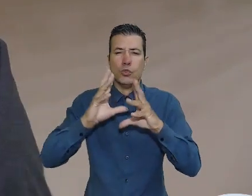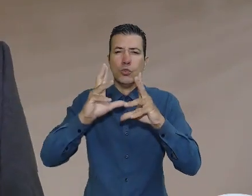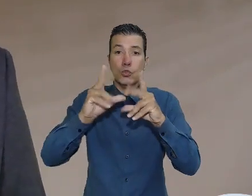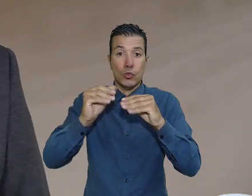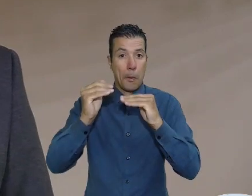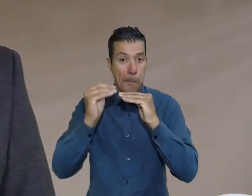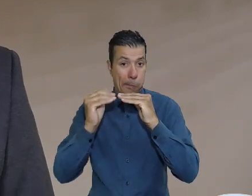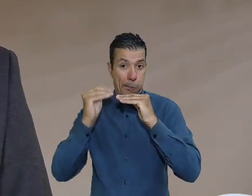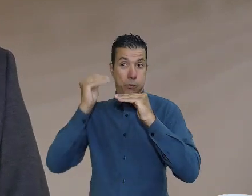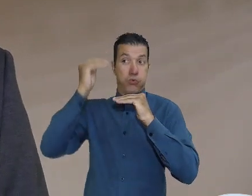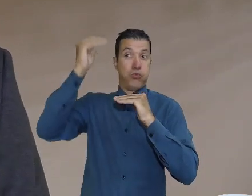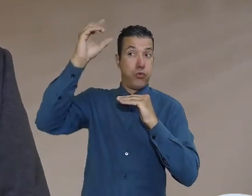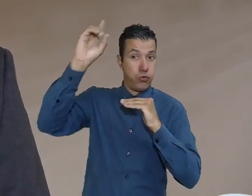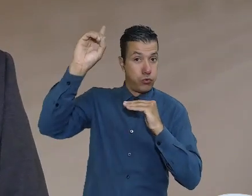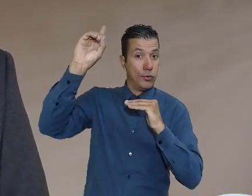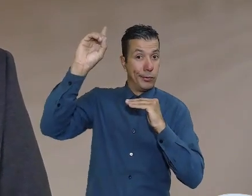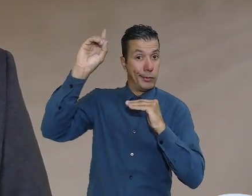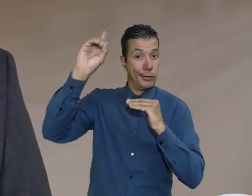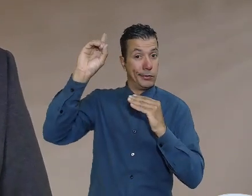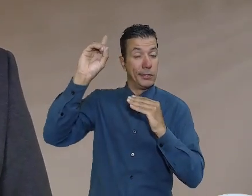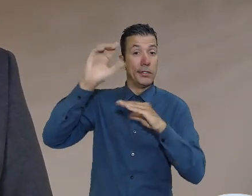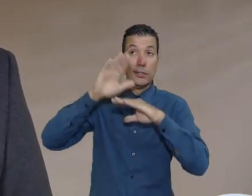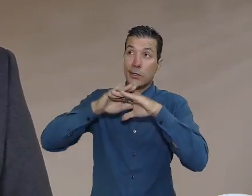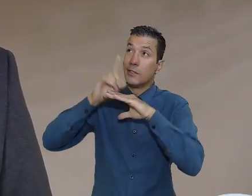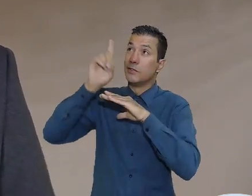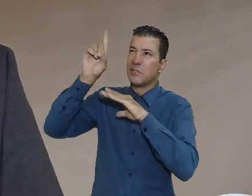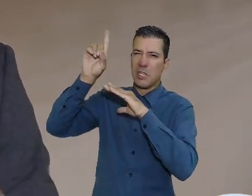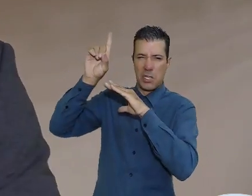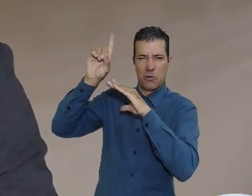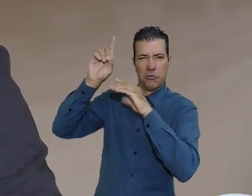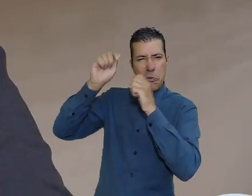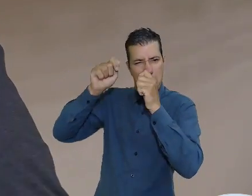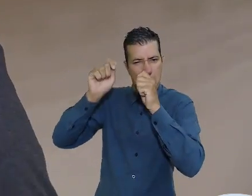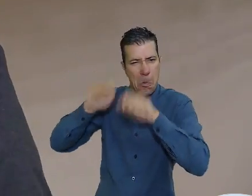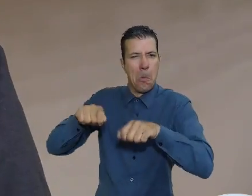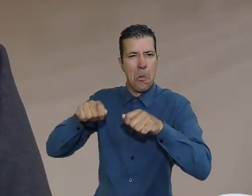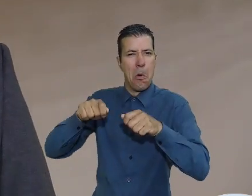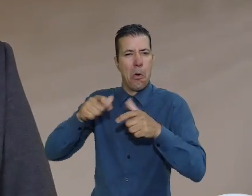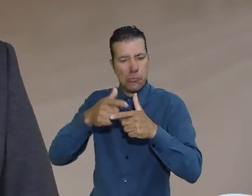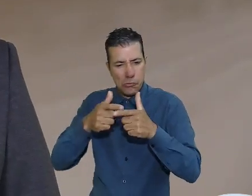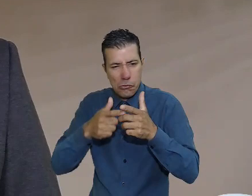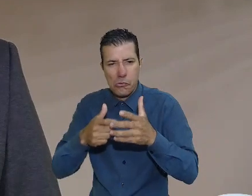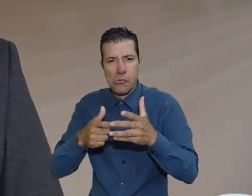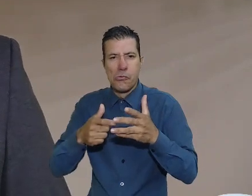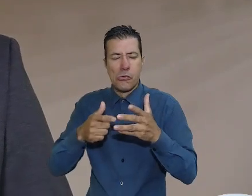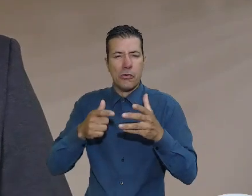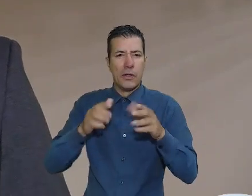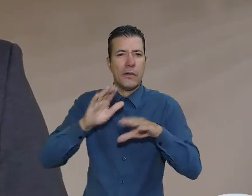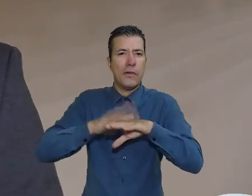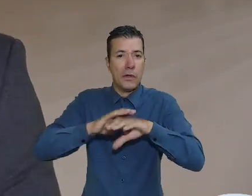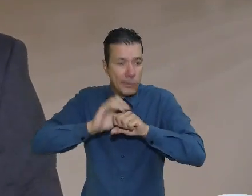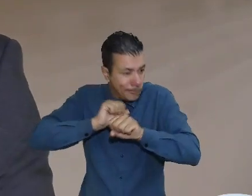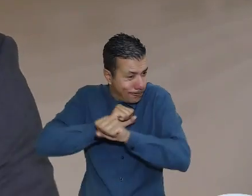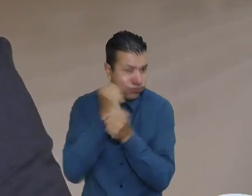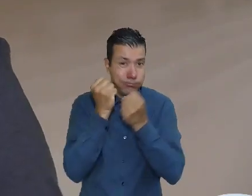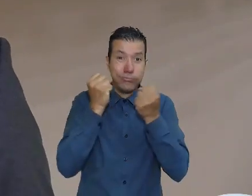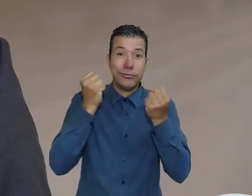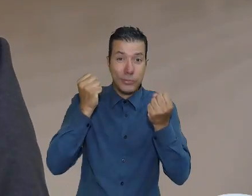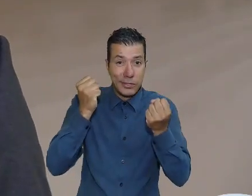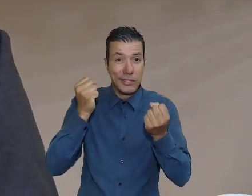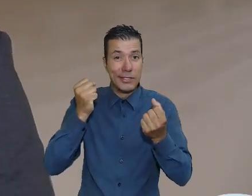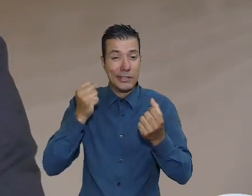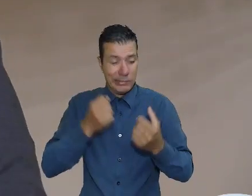as coisas e dizermos a Ele que Ele é o Deus também das nossas causas, é o Deus também das nossas